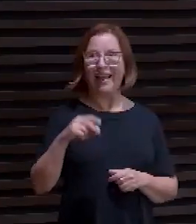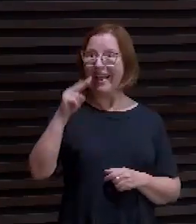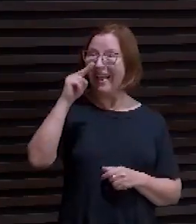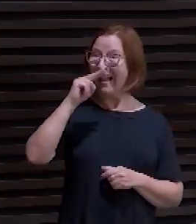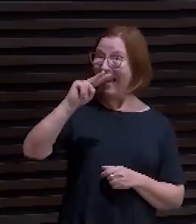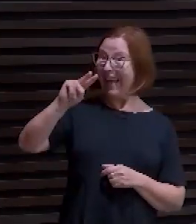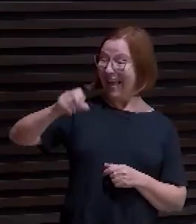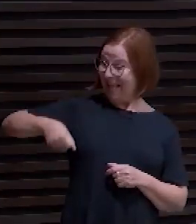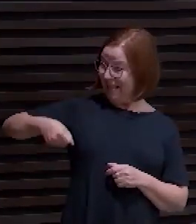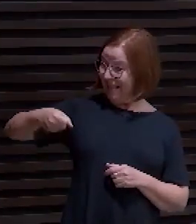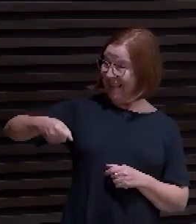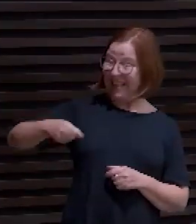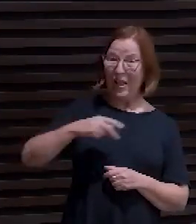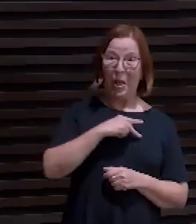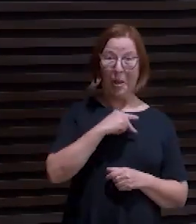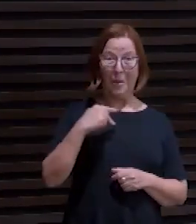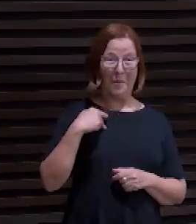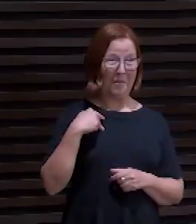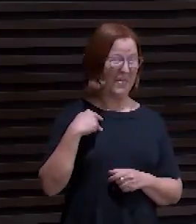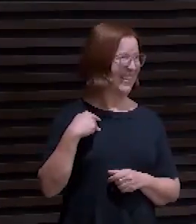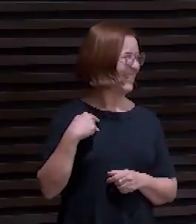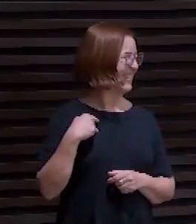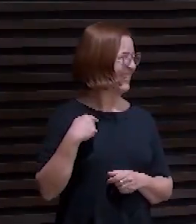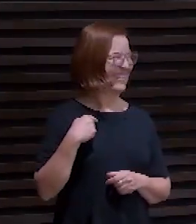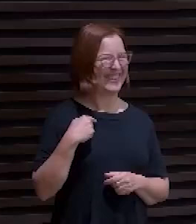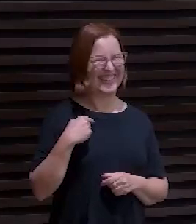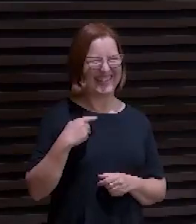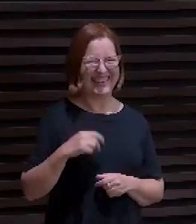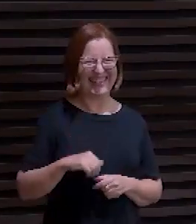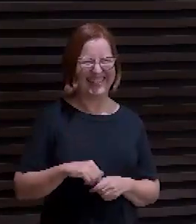arrastada, saindo no...